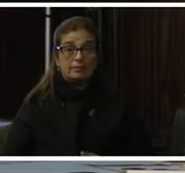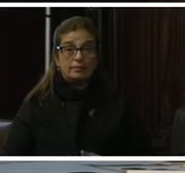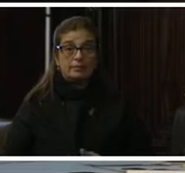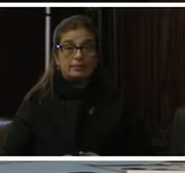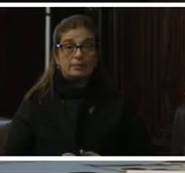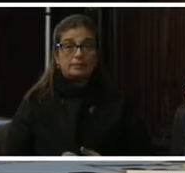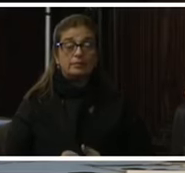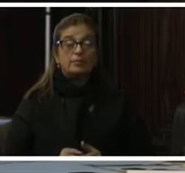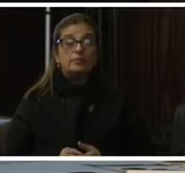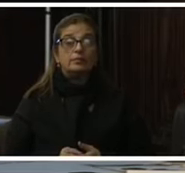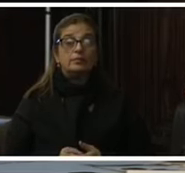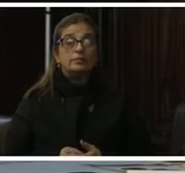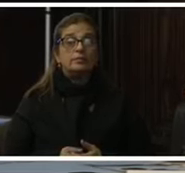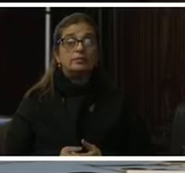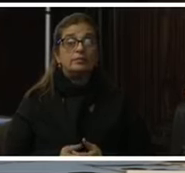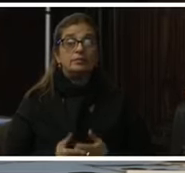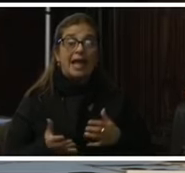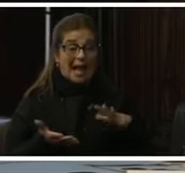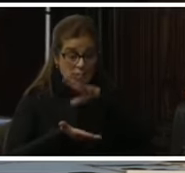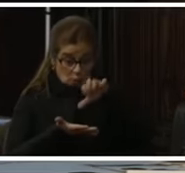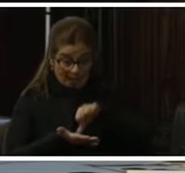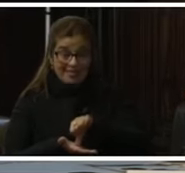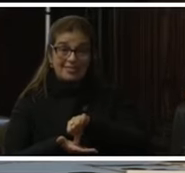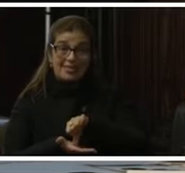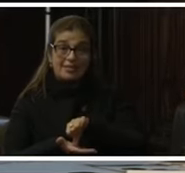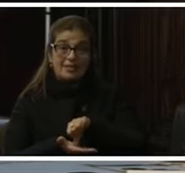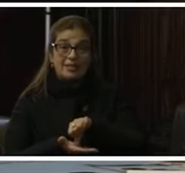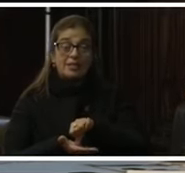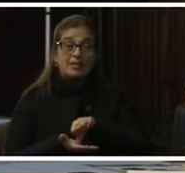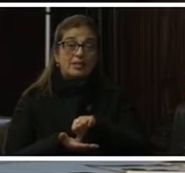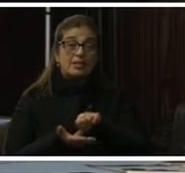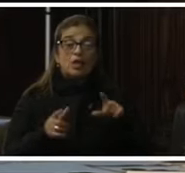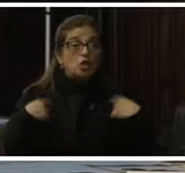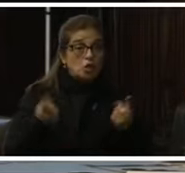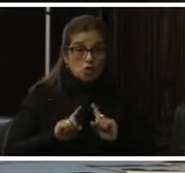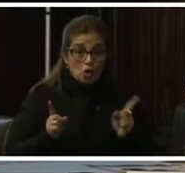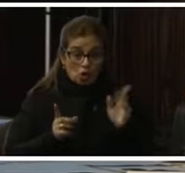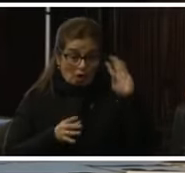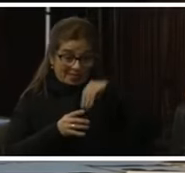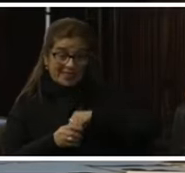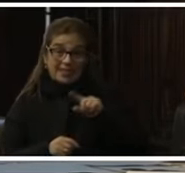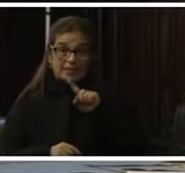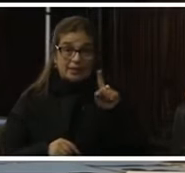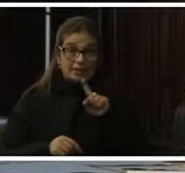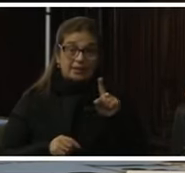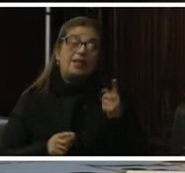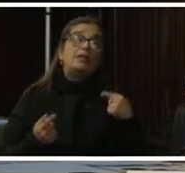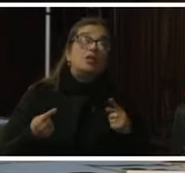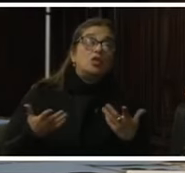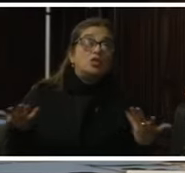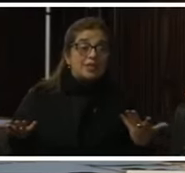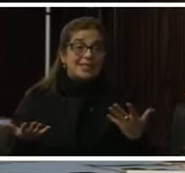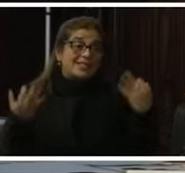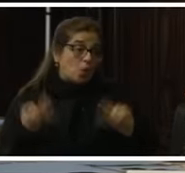na na cidade nós somos ameaçados então nós não temos a